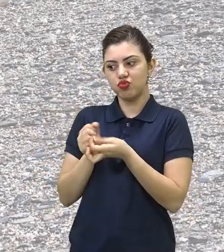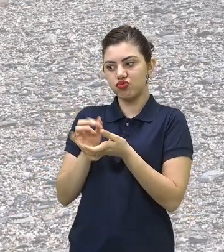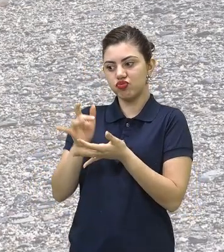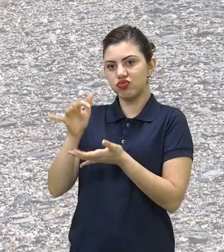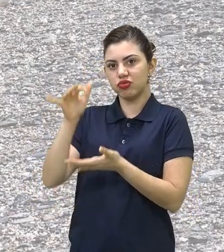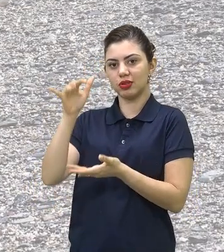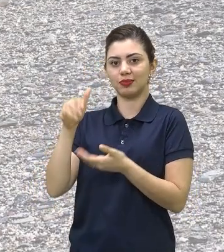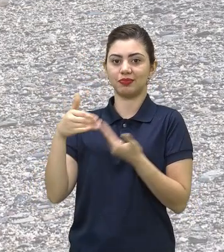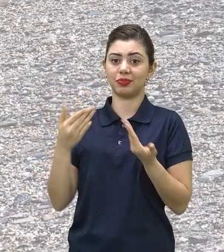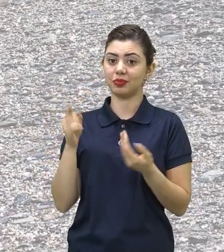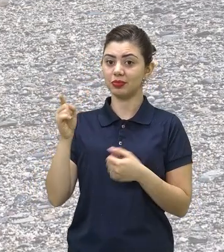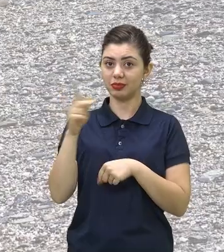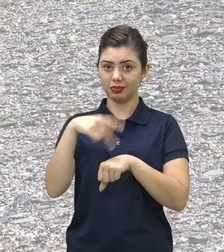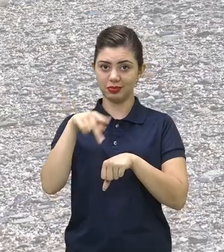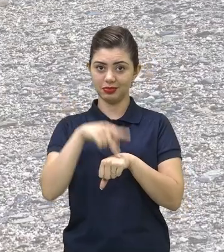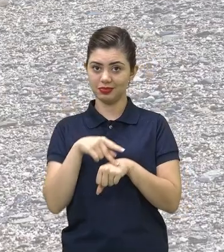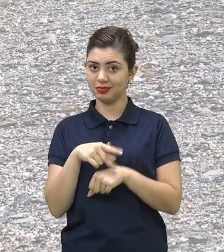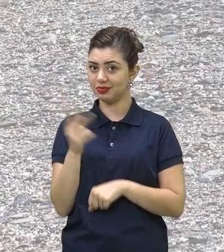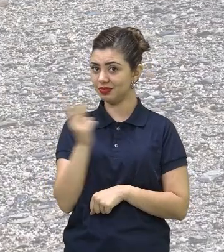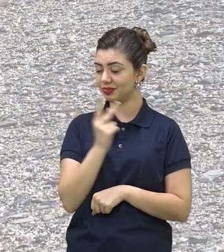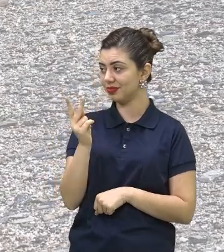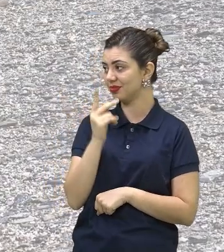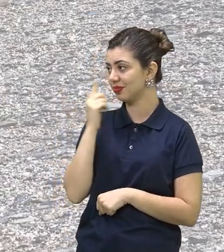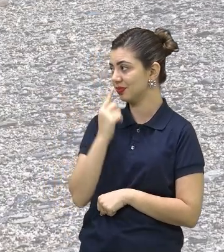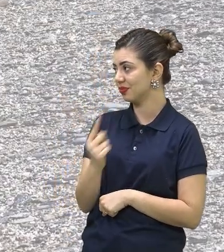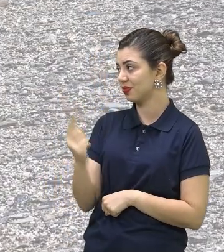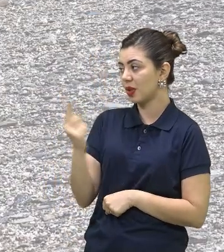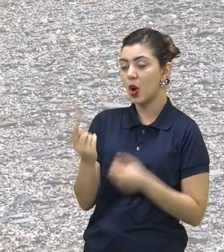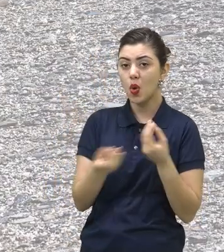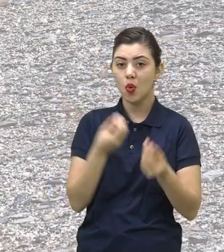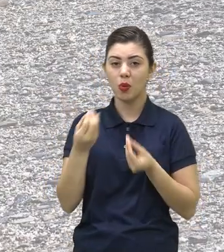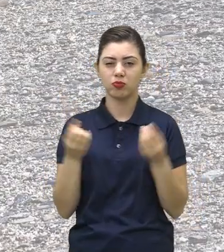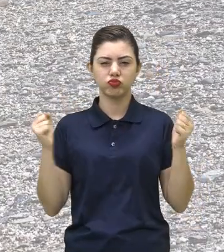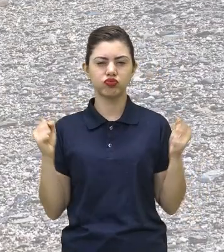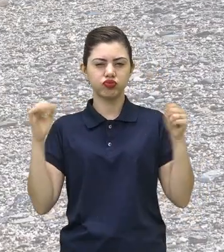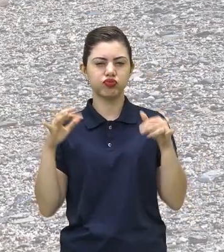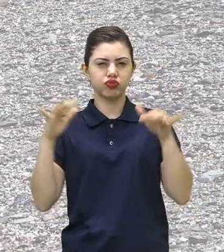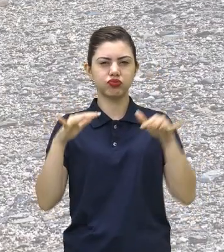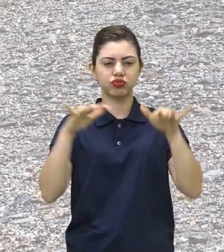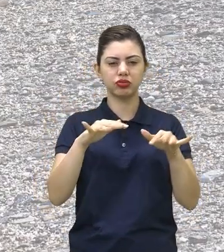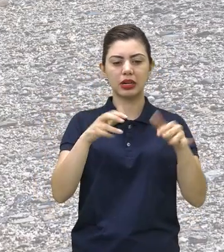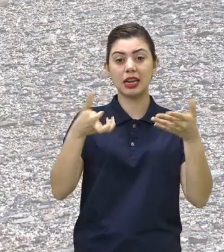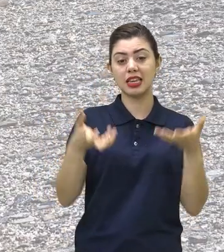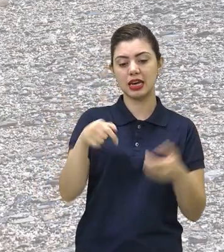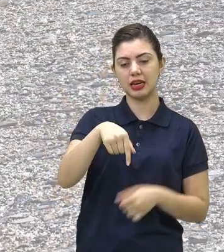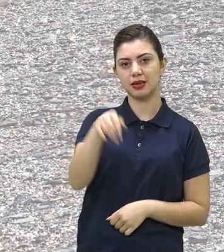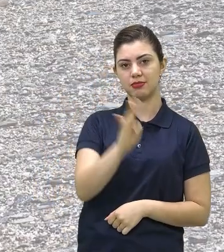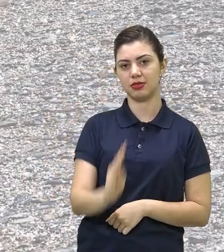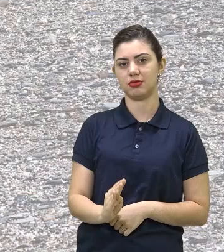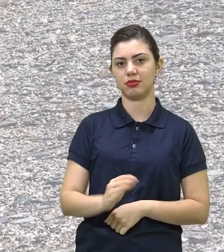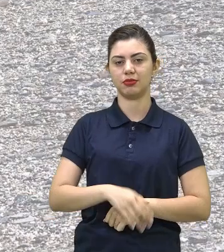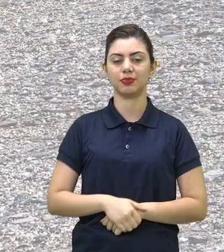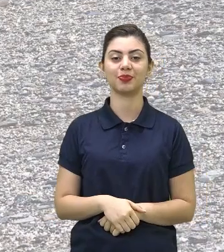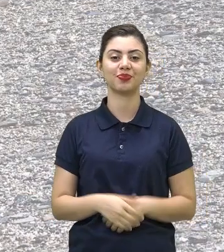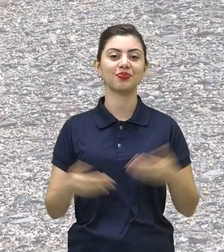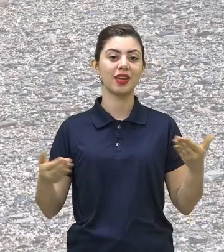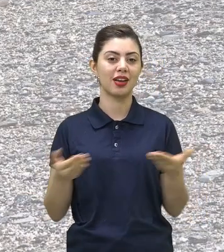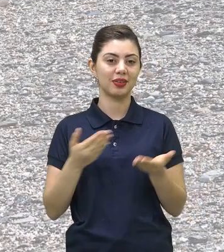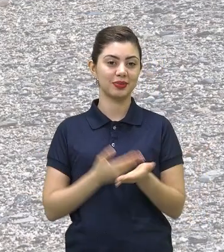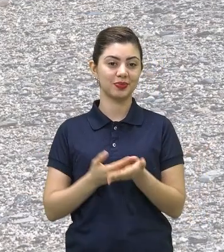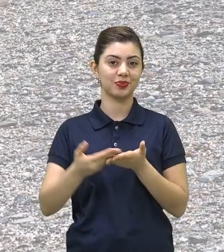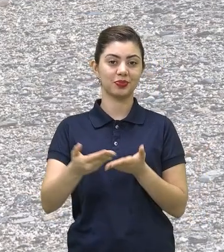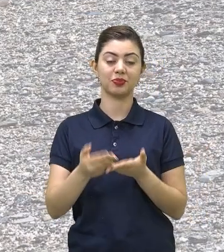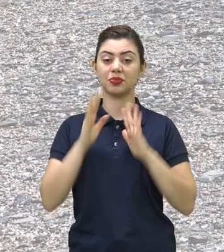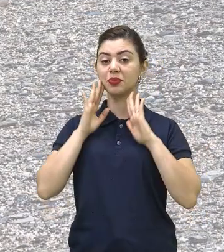que esses países, eles vão então começar a invadir o Brasil, tá certo? E vamos então começar aqui com